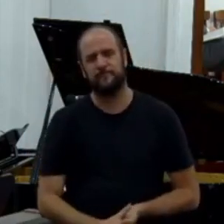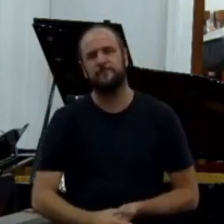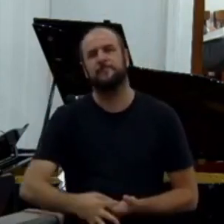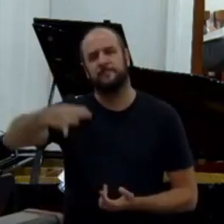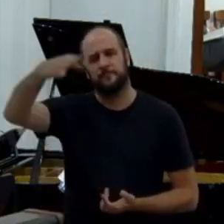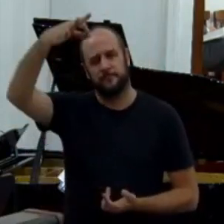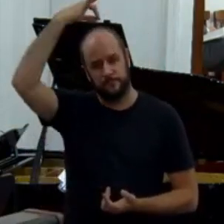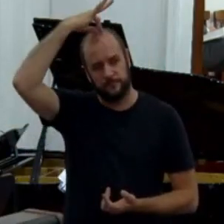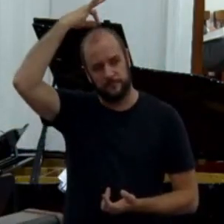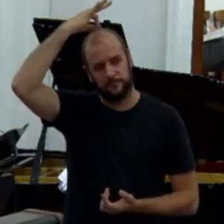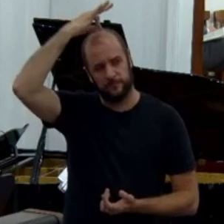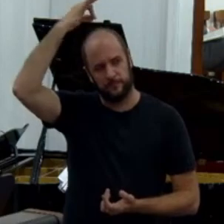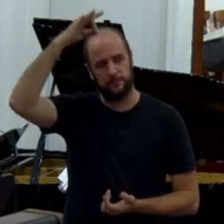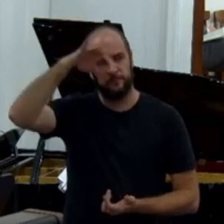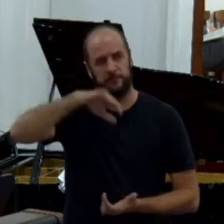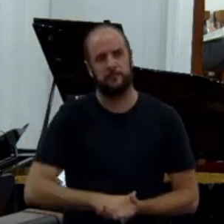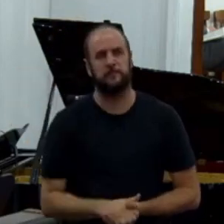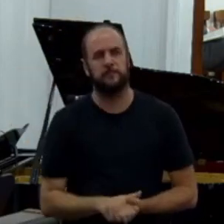Espiritual.